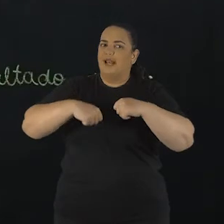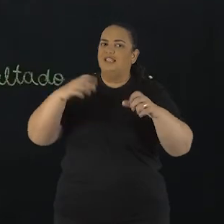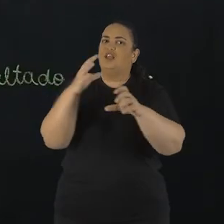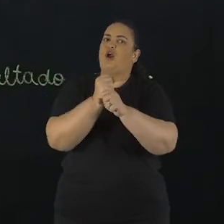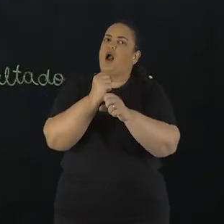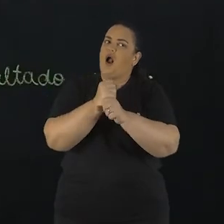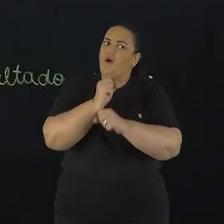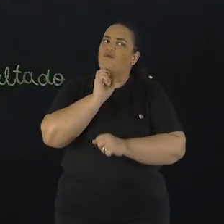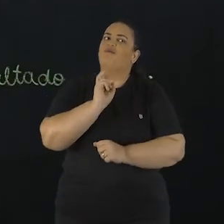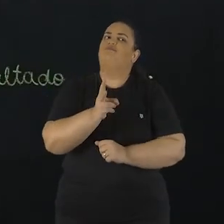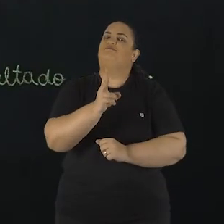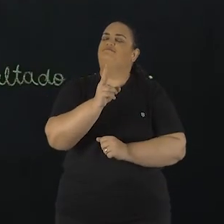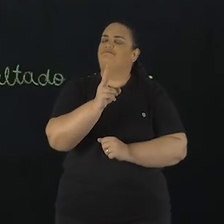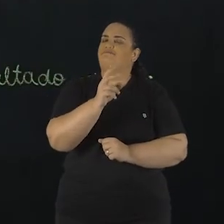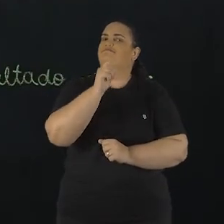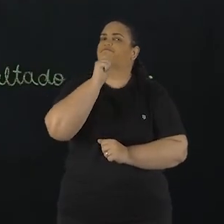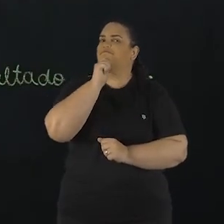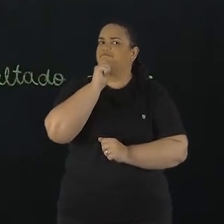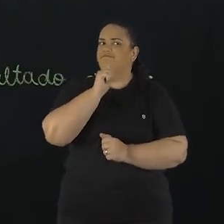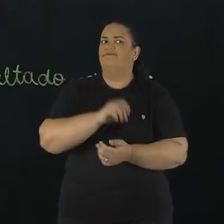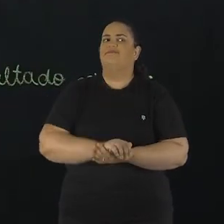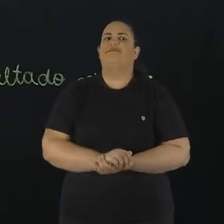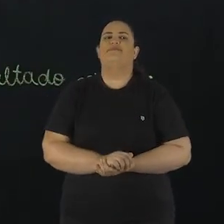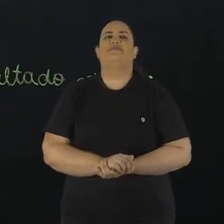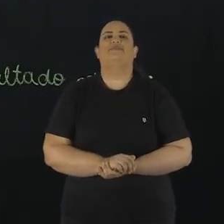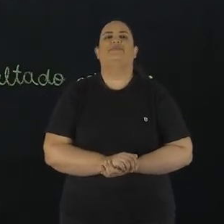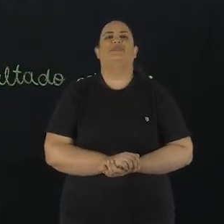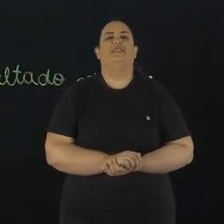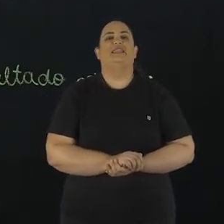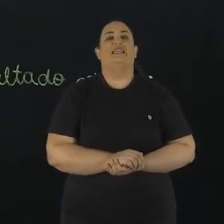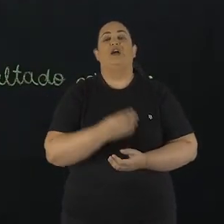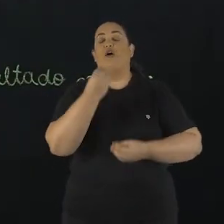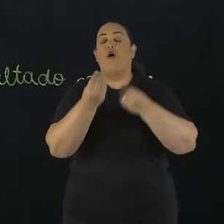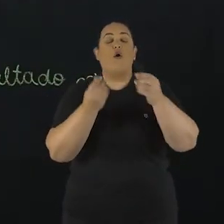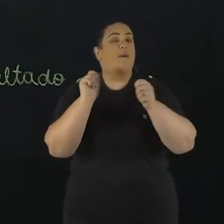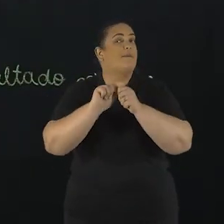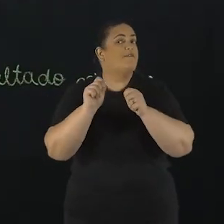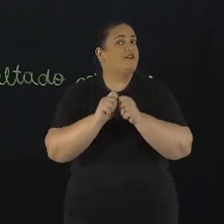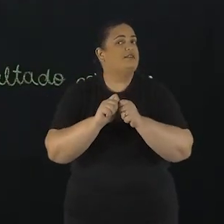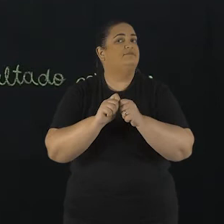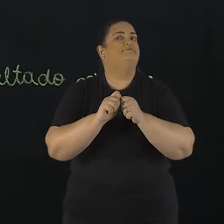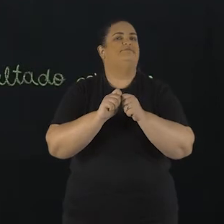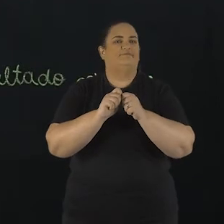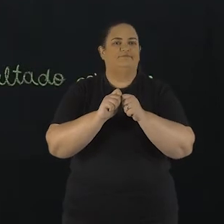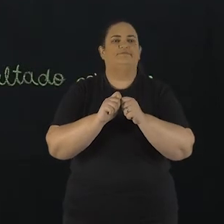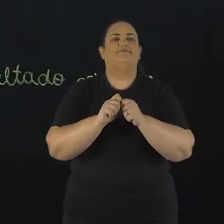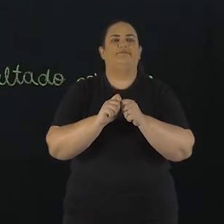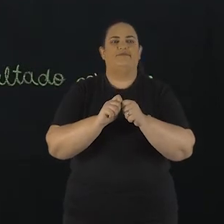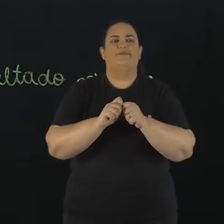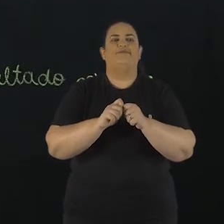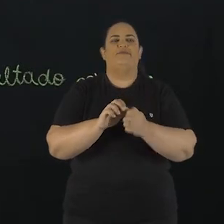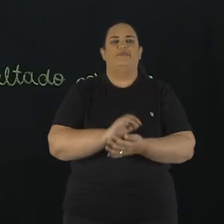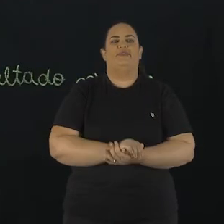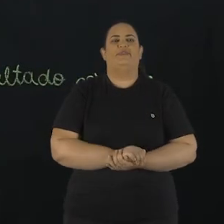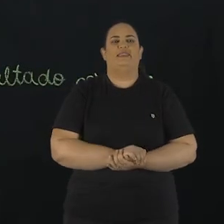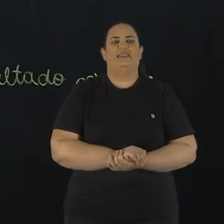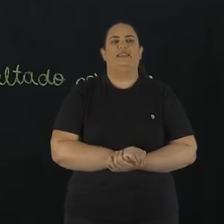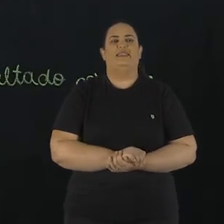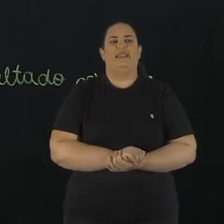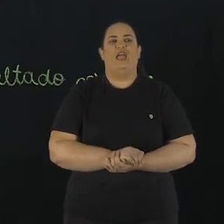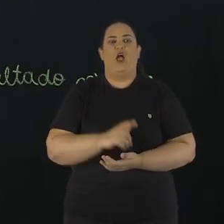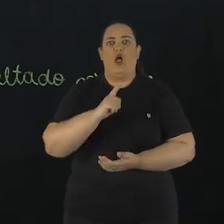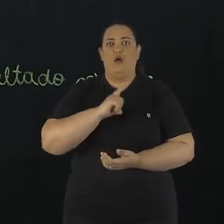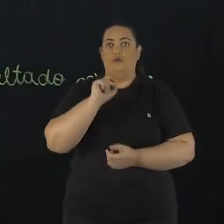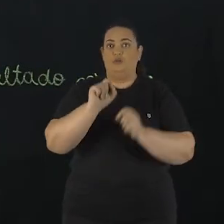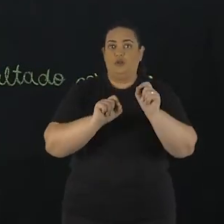ou seja, tem que aparecer o símbolo de porcento. Como é que a gente vai fazer para que isso aconteça? Bem, se eu